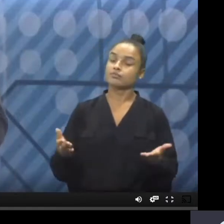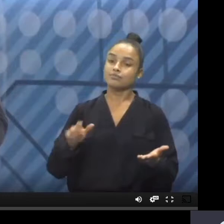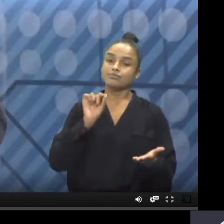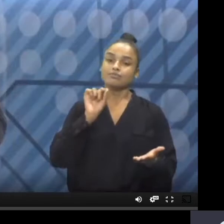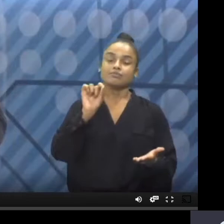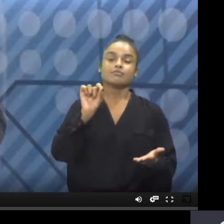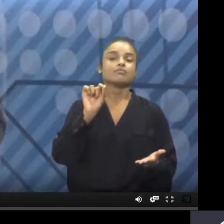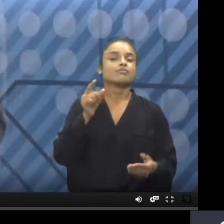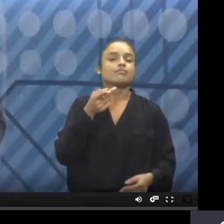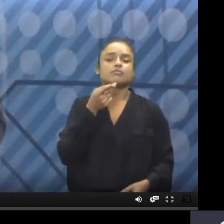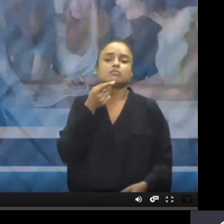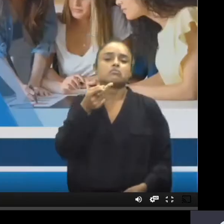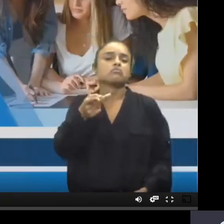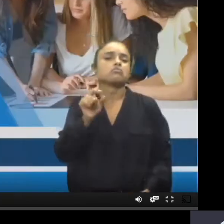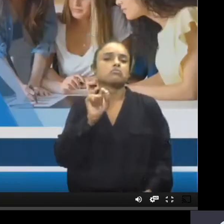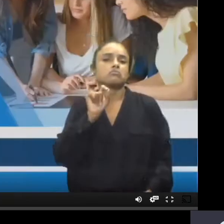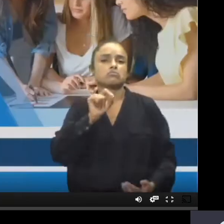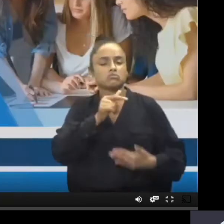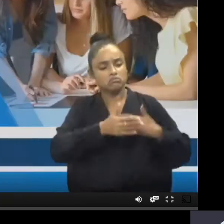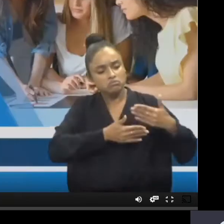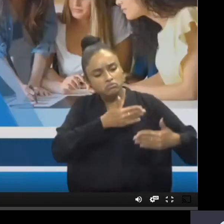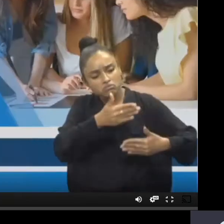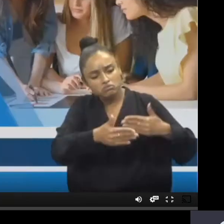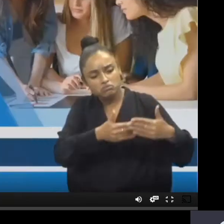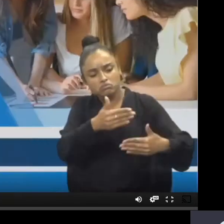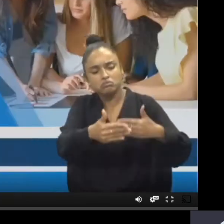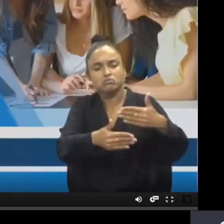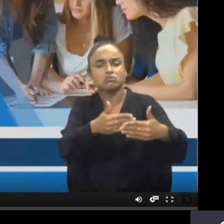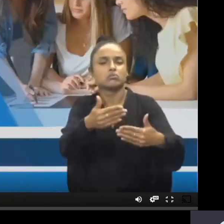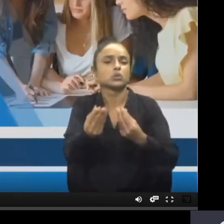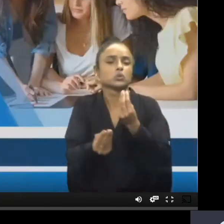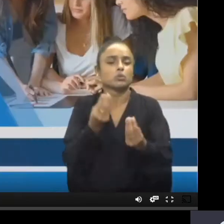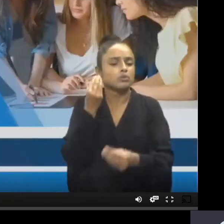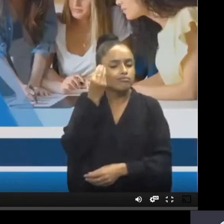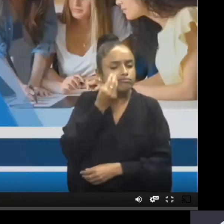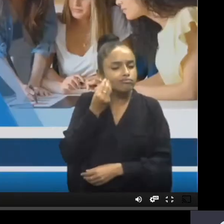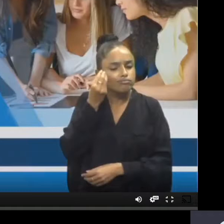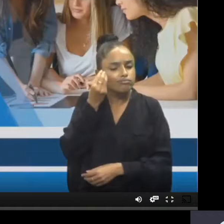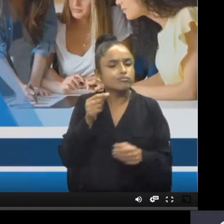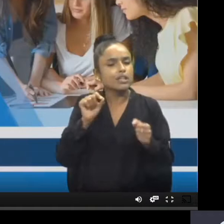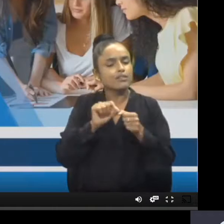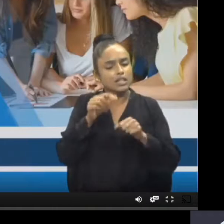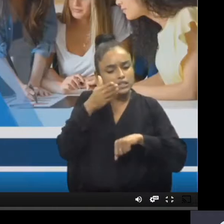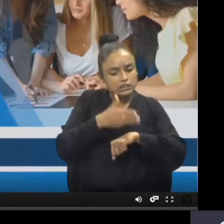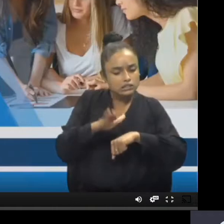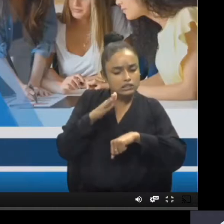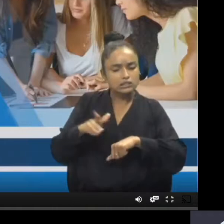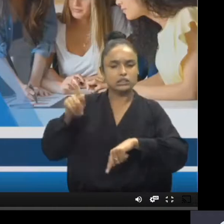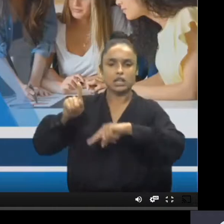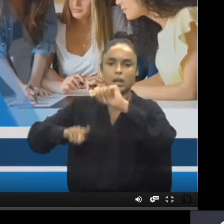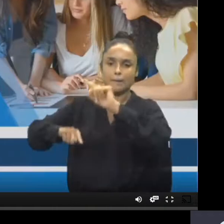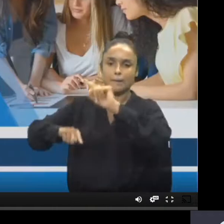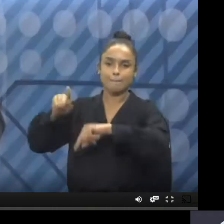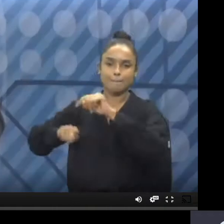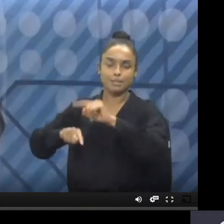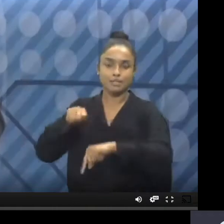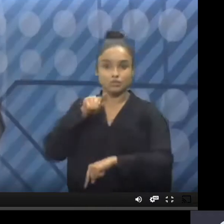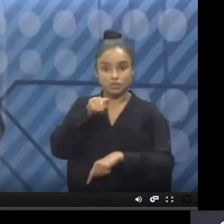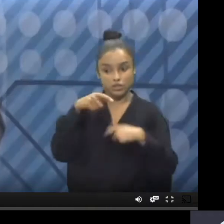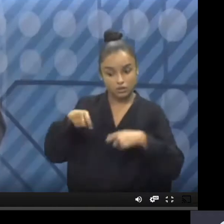agora, falando um pouco sobre os procedimentos experimentais. Então, nós vamos começar falando sobre os materiais e